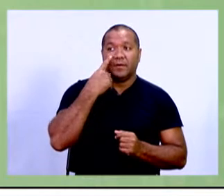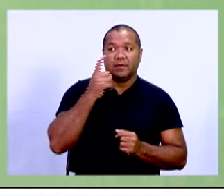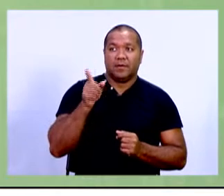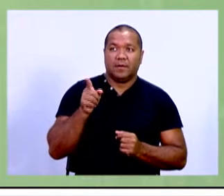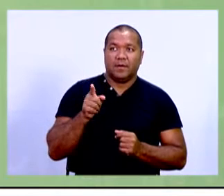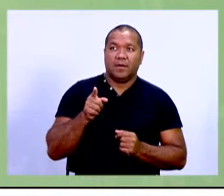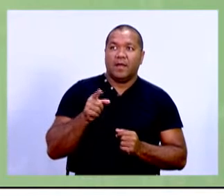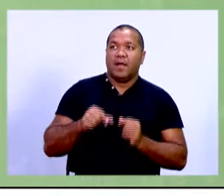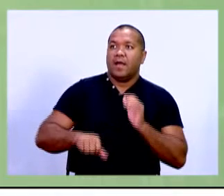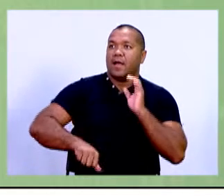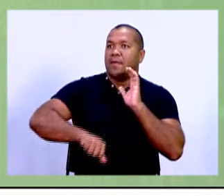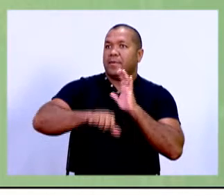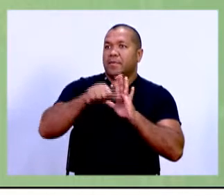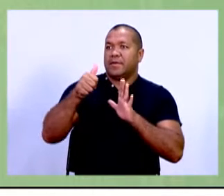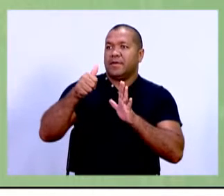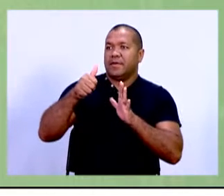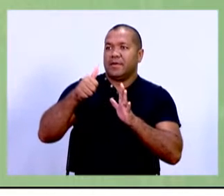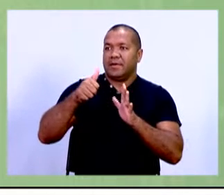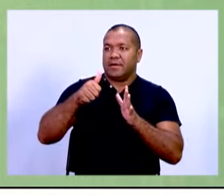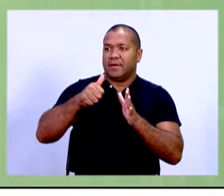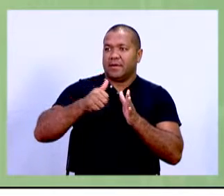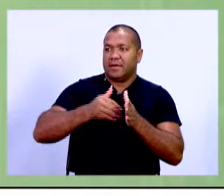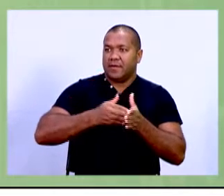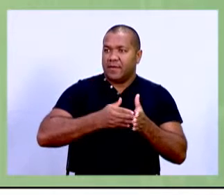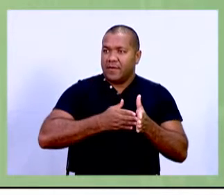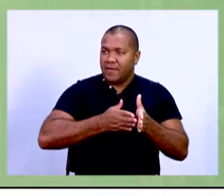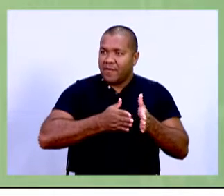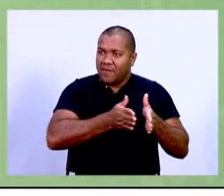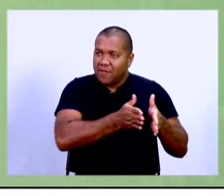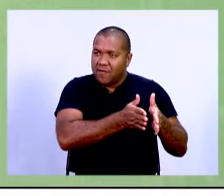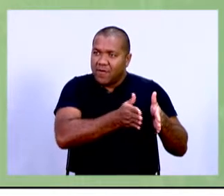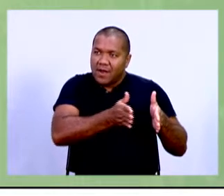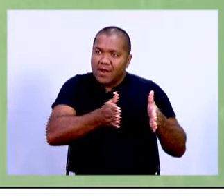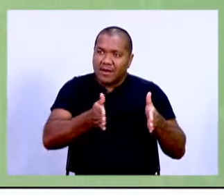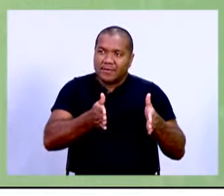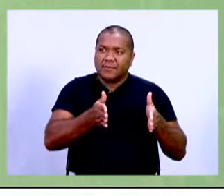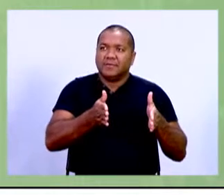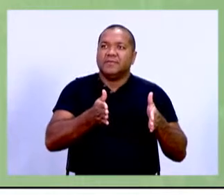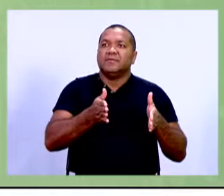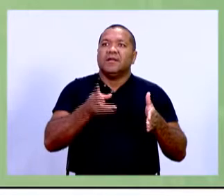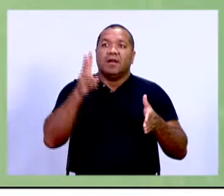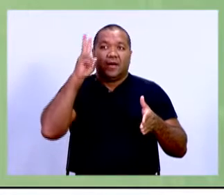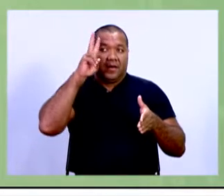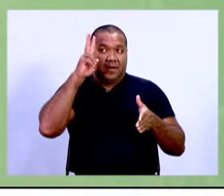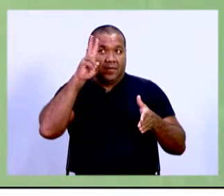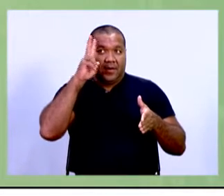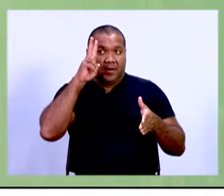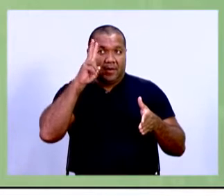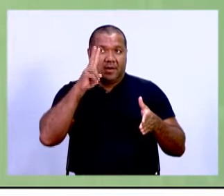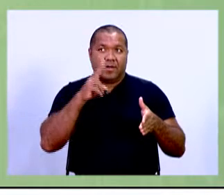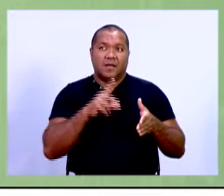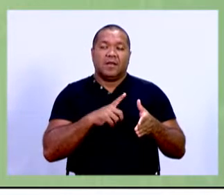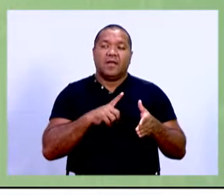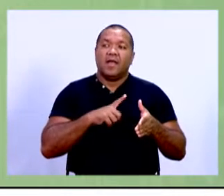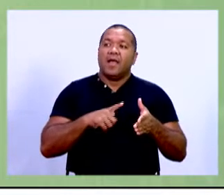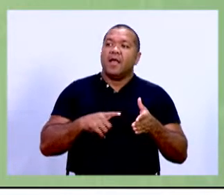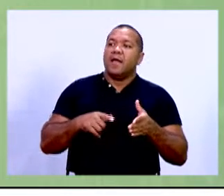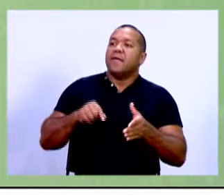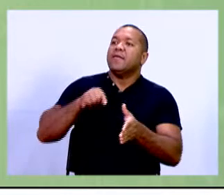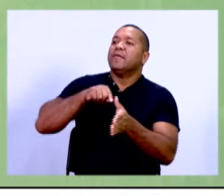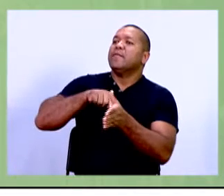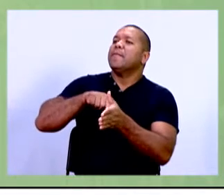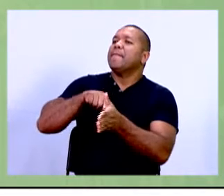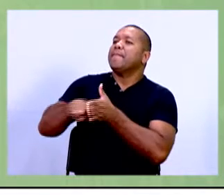a primeira fase do nosso desenvolvimento de software. Lembram aí, né? Que a primeira fase é a fase